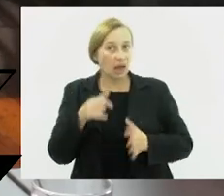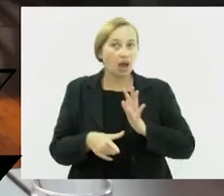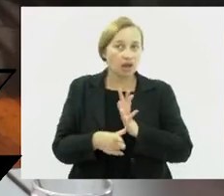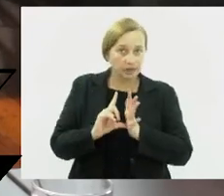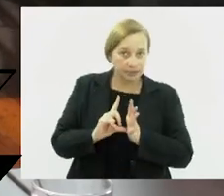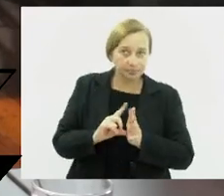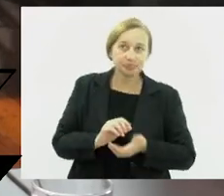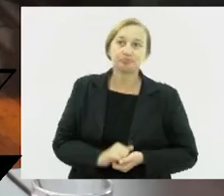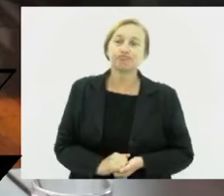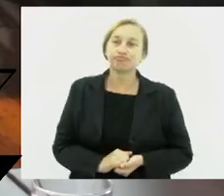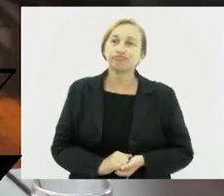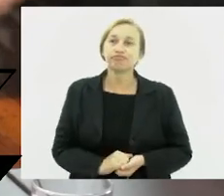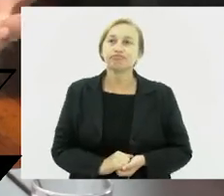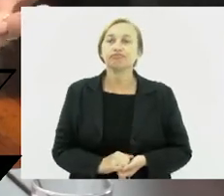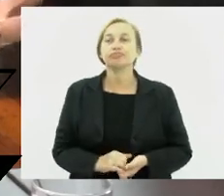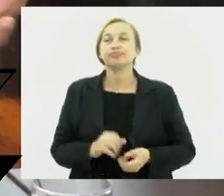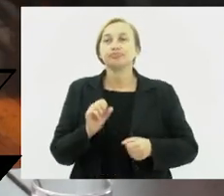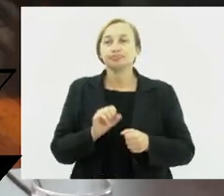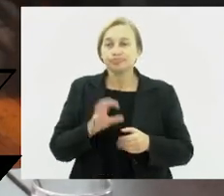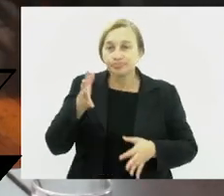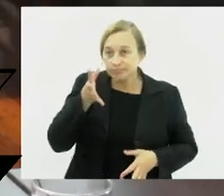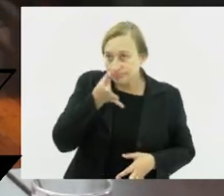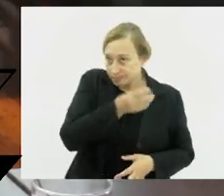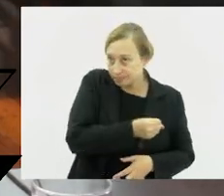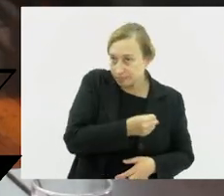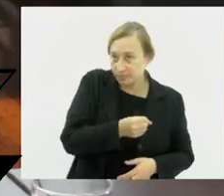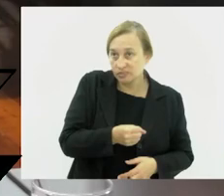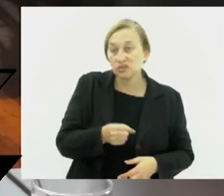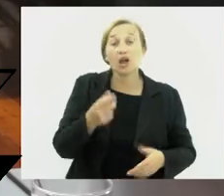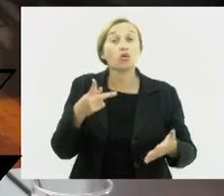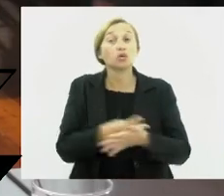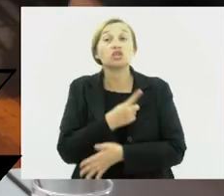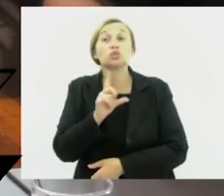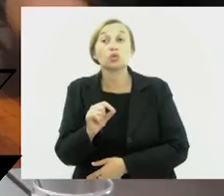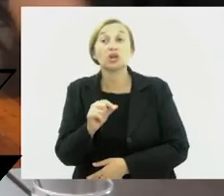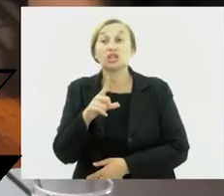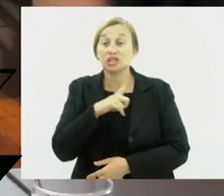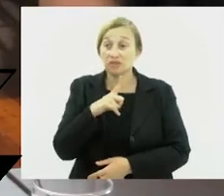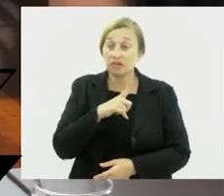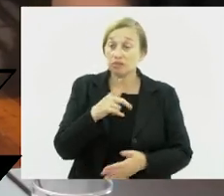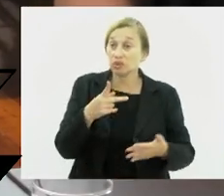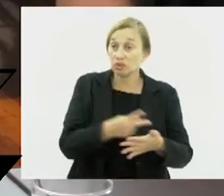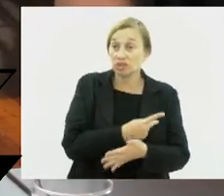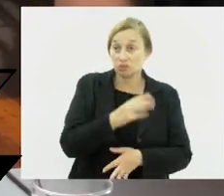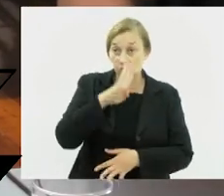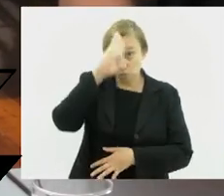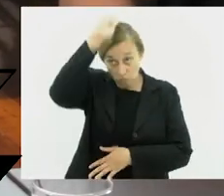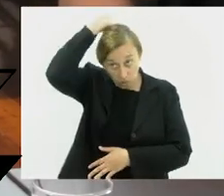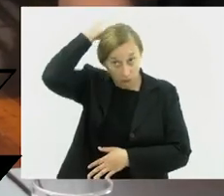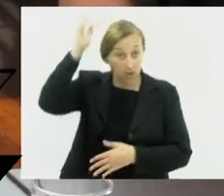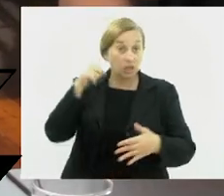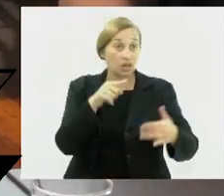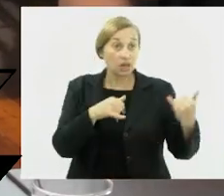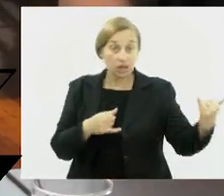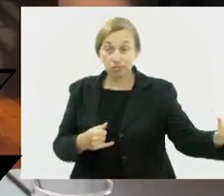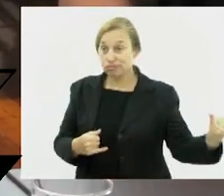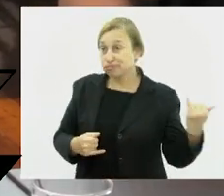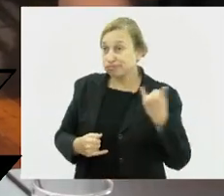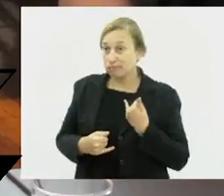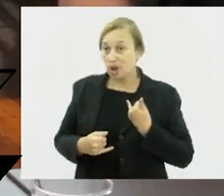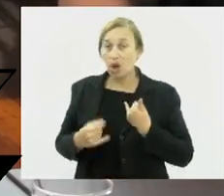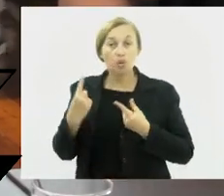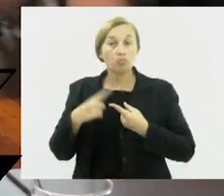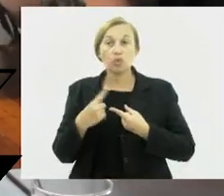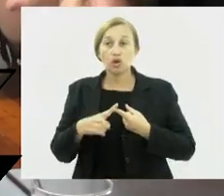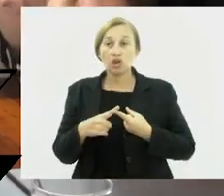É, nós fazemos resgates e o que acontece? Nós tivemos um caso com os bombeiros que eles me ligaram, porque na